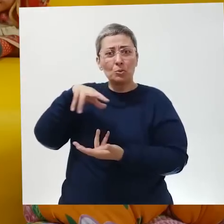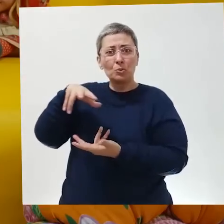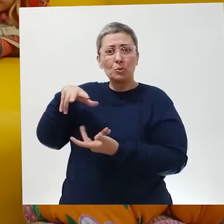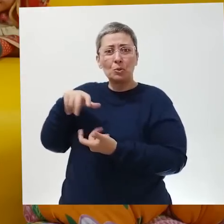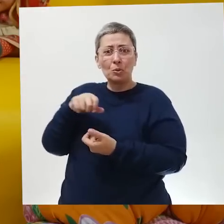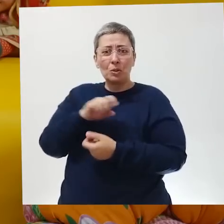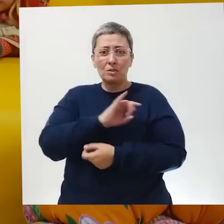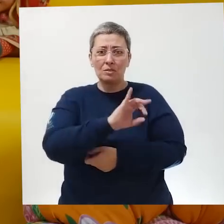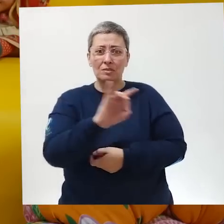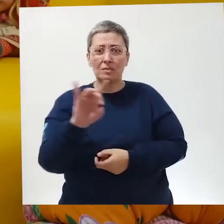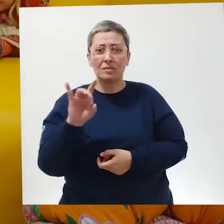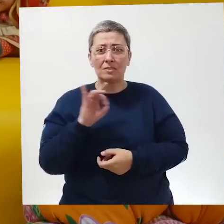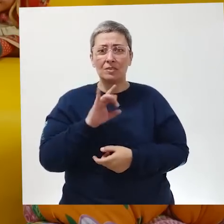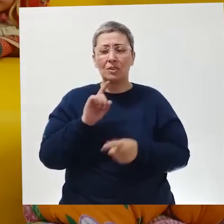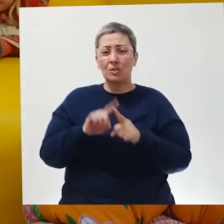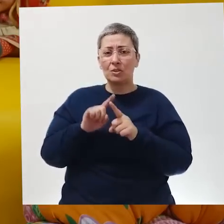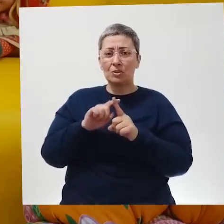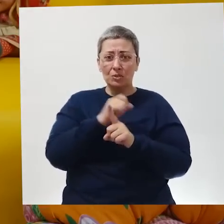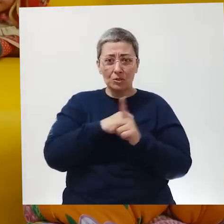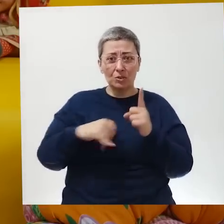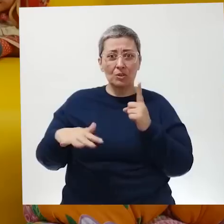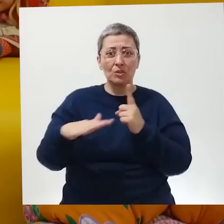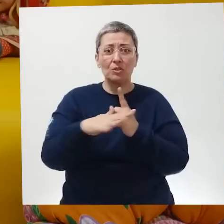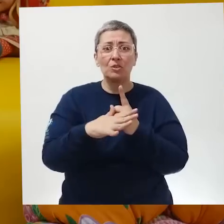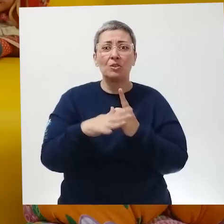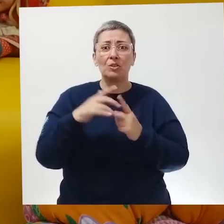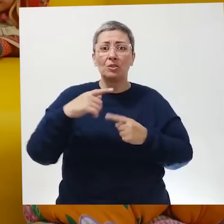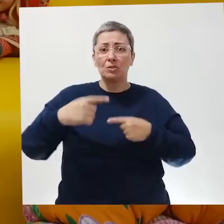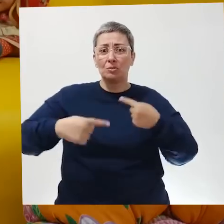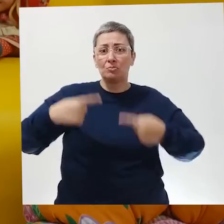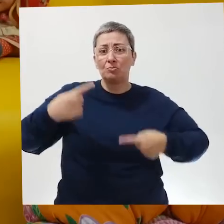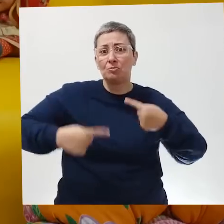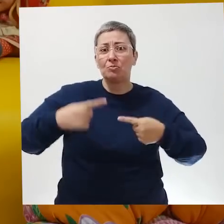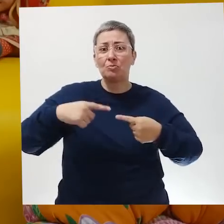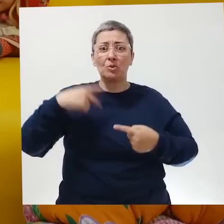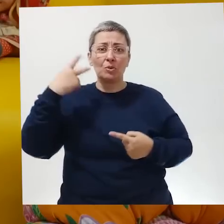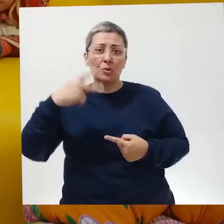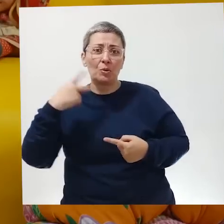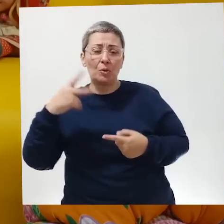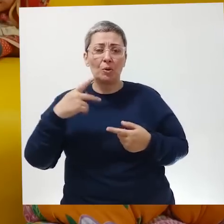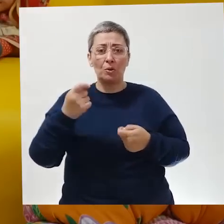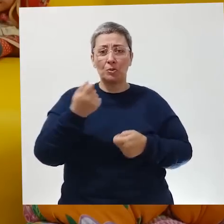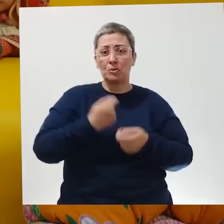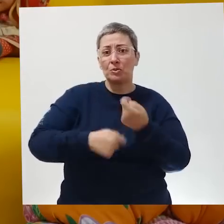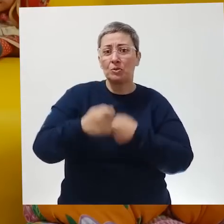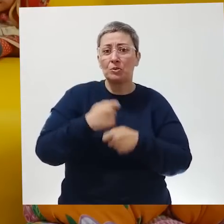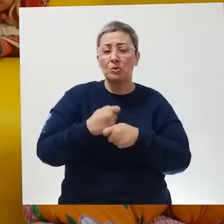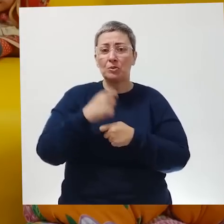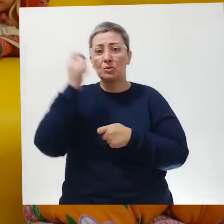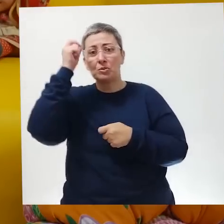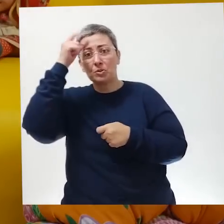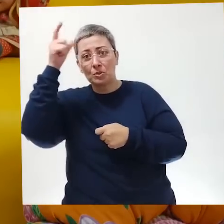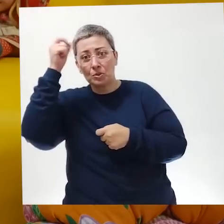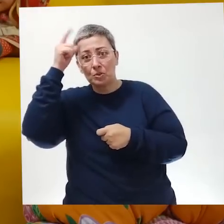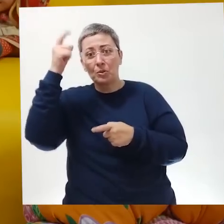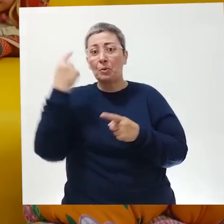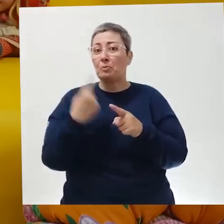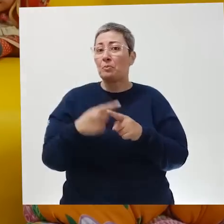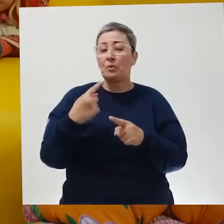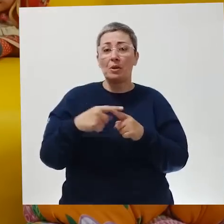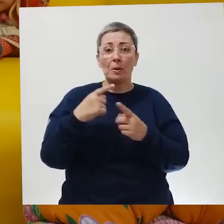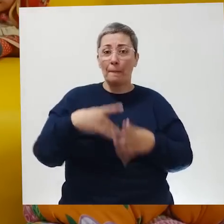de cada um, sobre a sociedade, sobre a política, sobre a economia, sobre a cultura, porque é